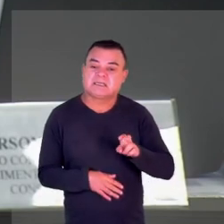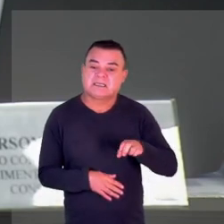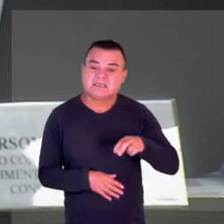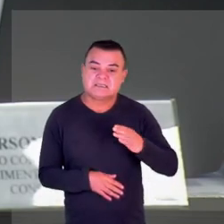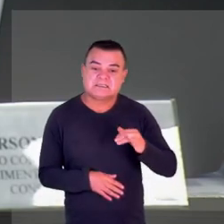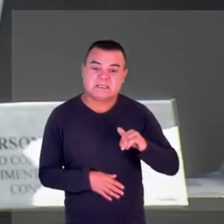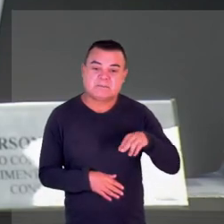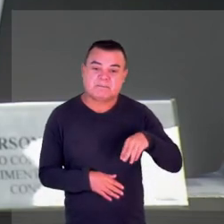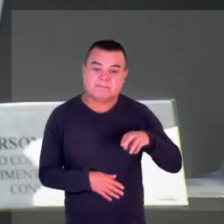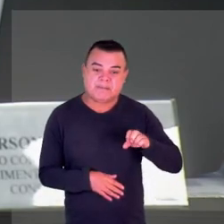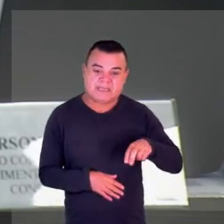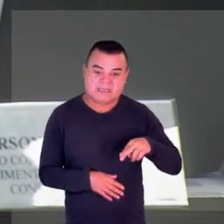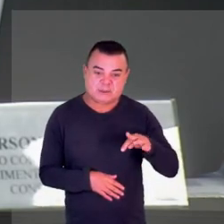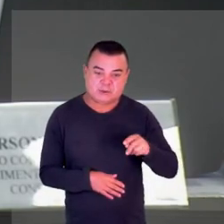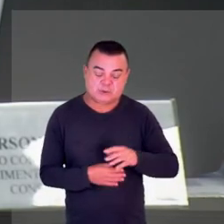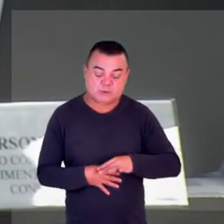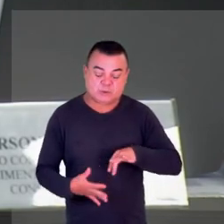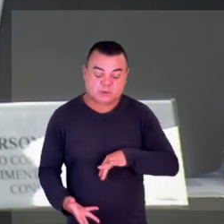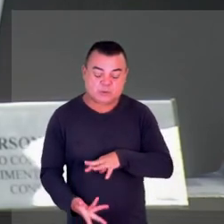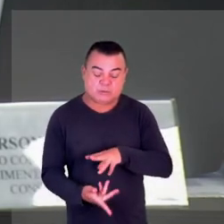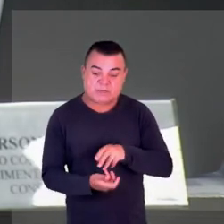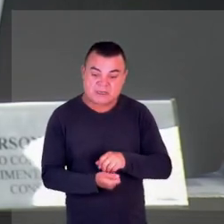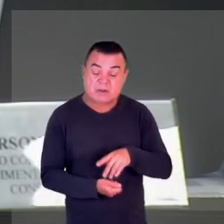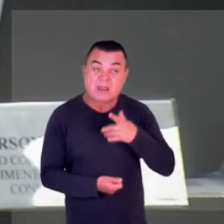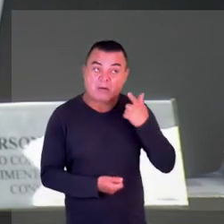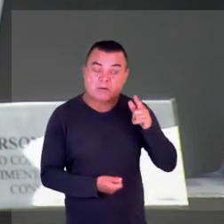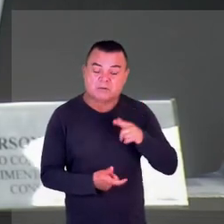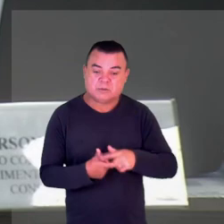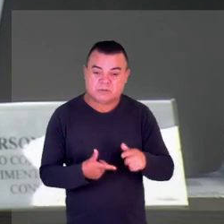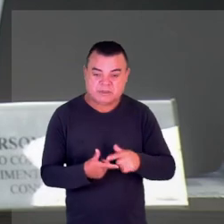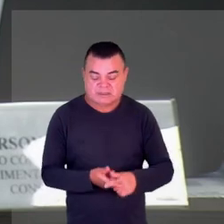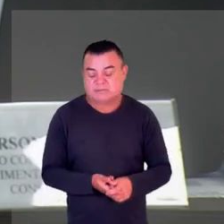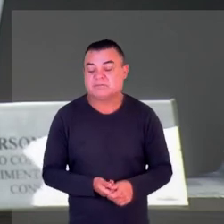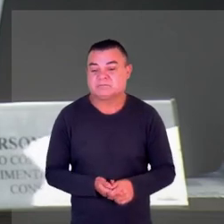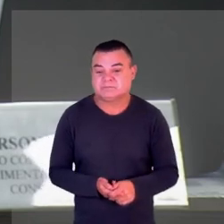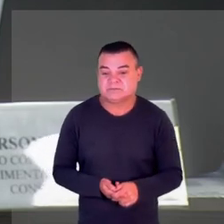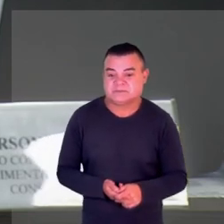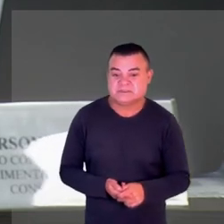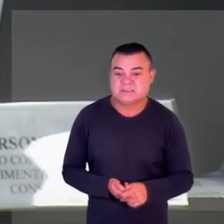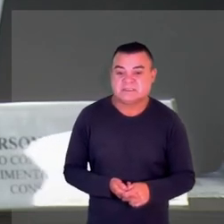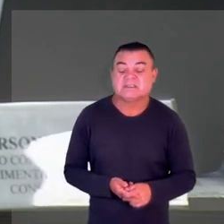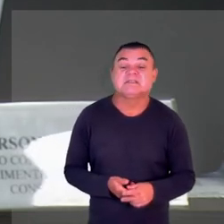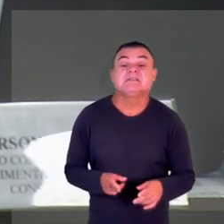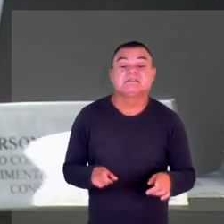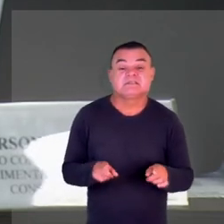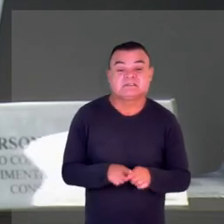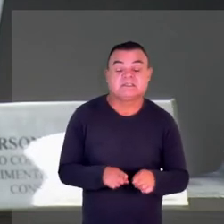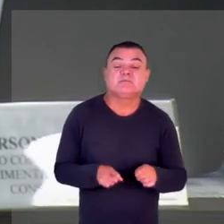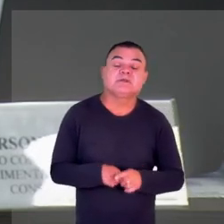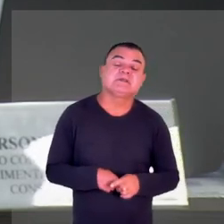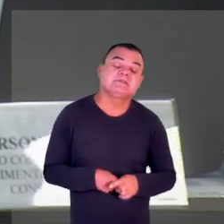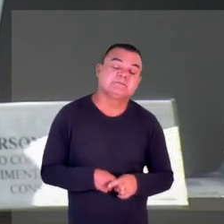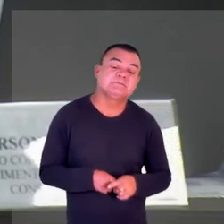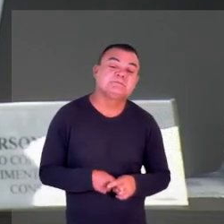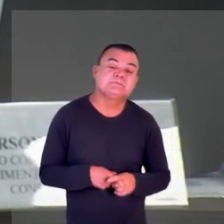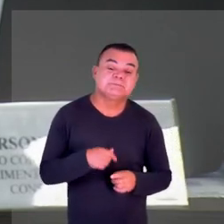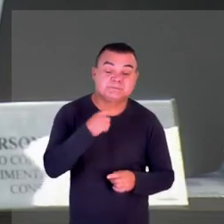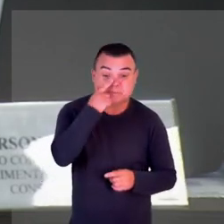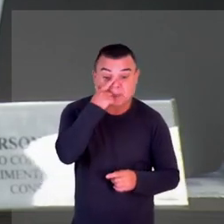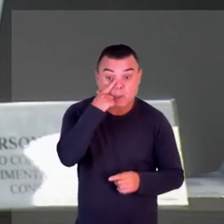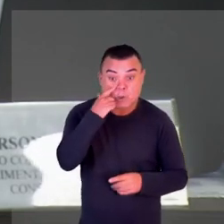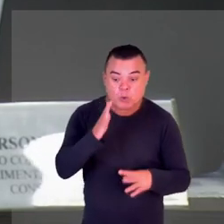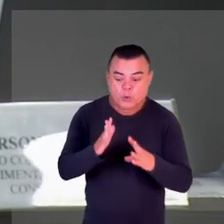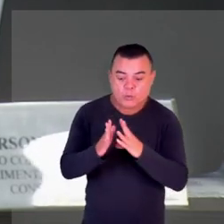posta assim como eh enfim a a a questão por exemplo eh do